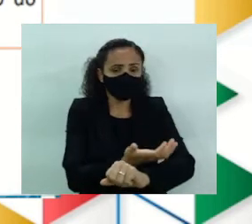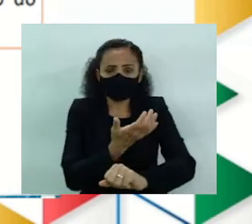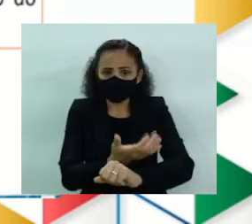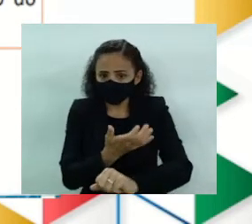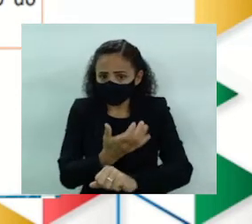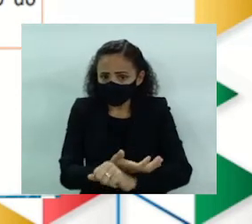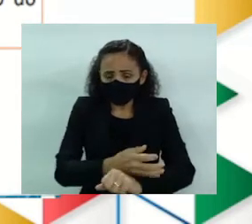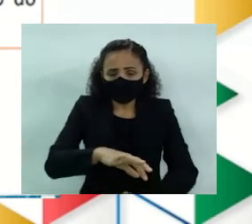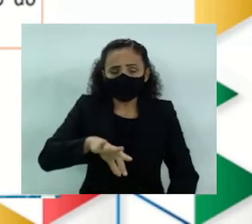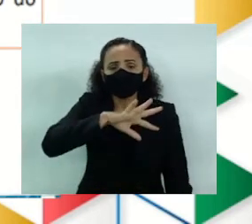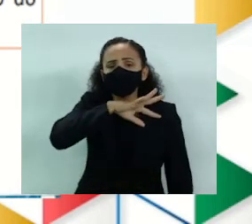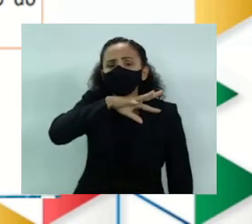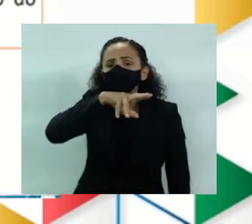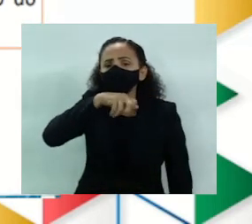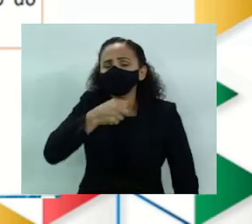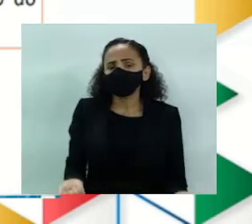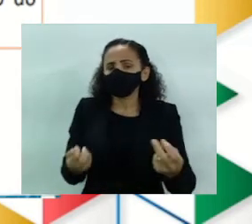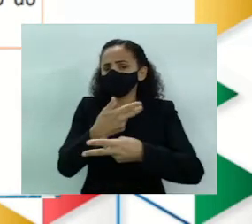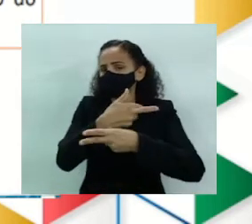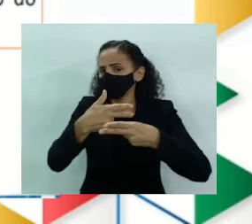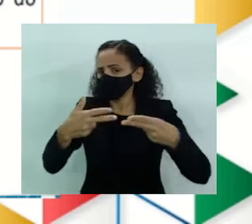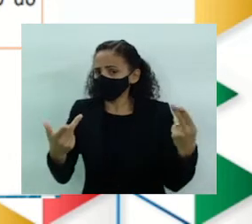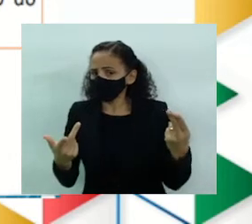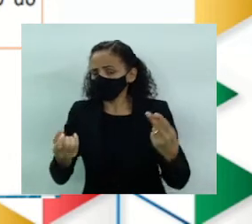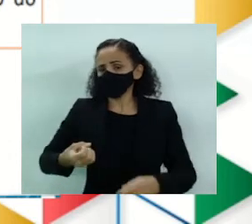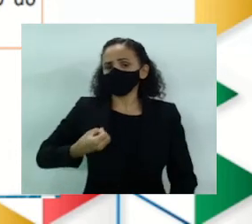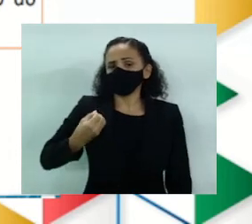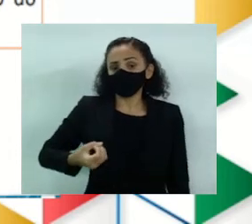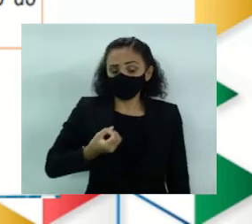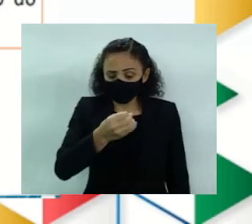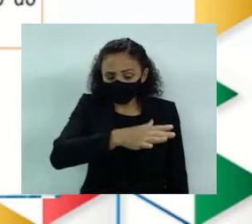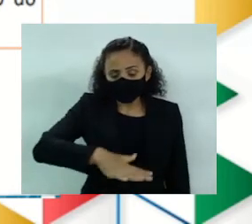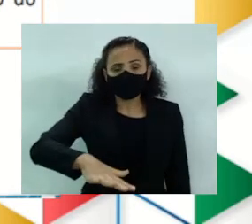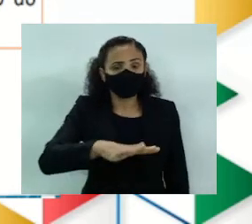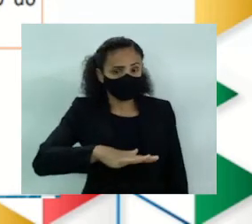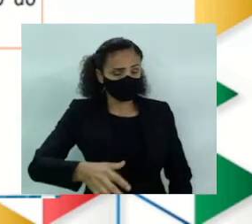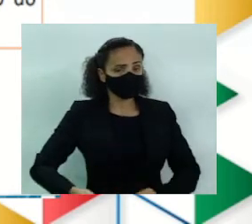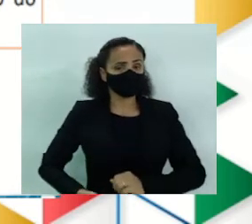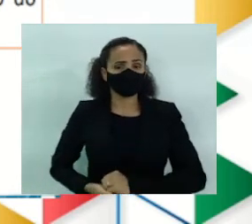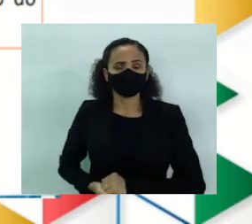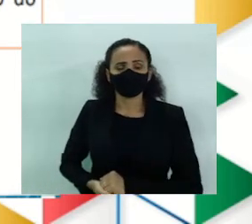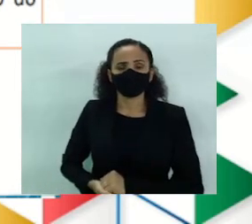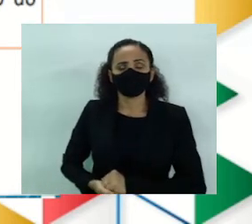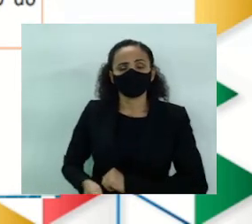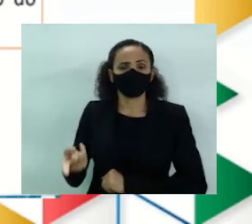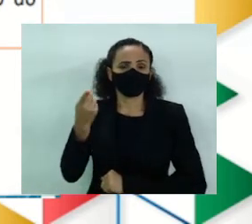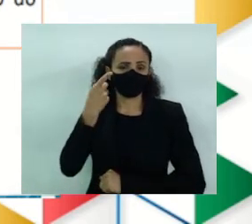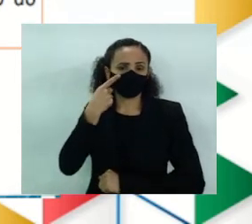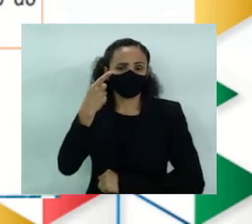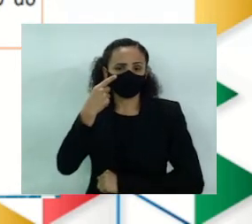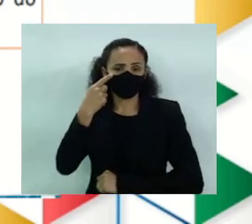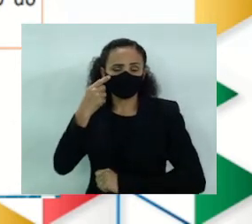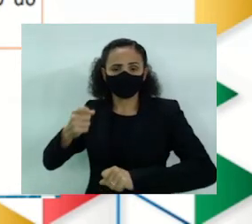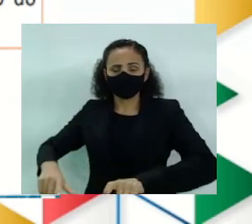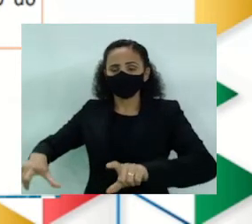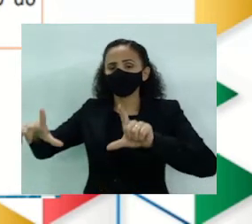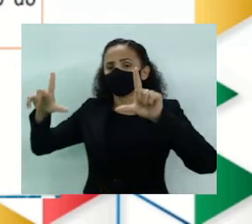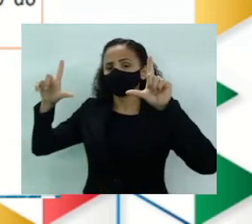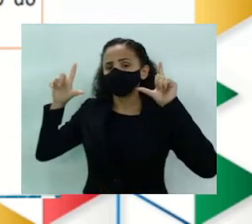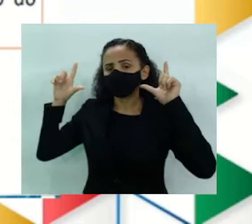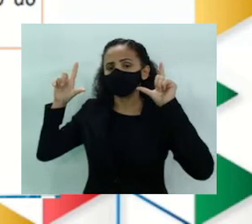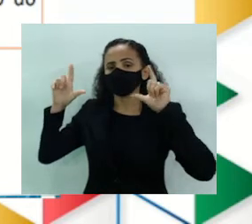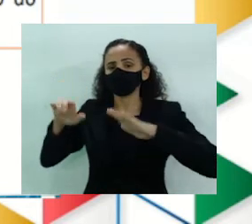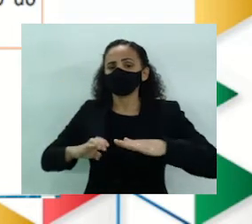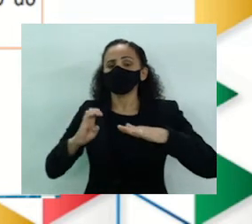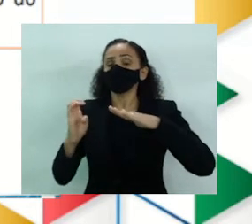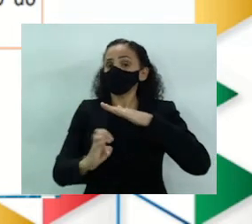vivem na região, né? Então, se vocês observarem na fotografia, as indústrias emitem muitos